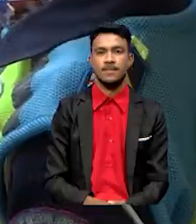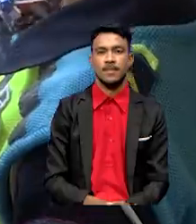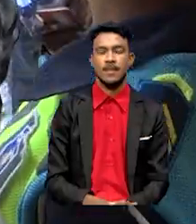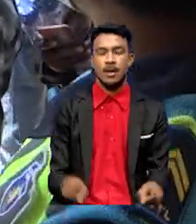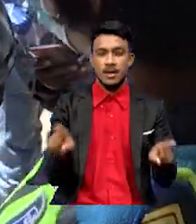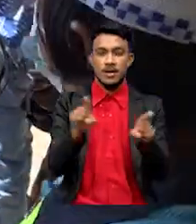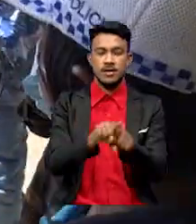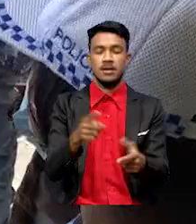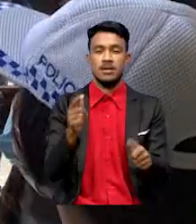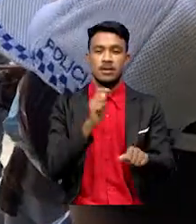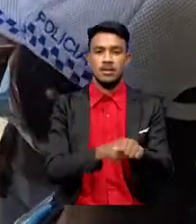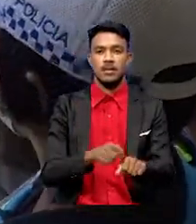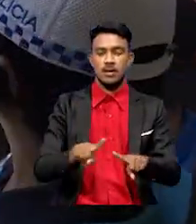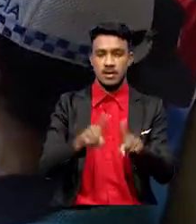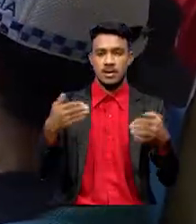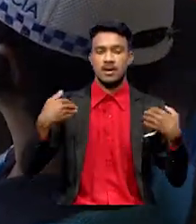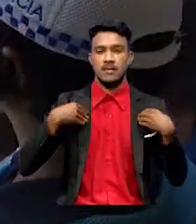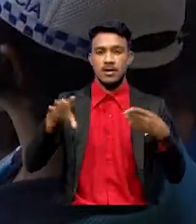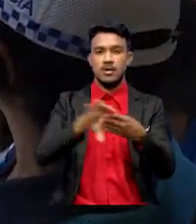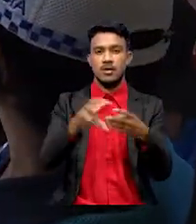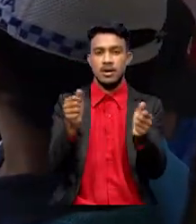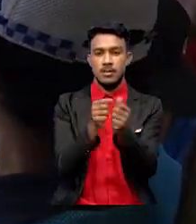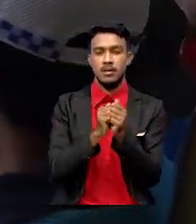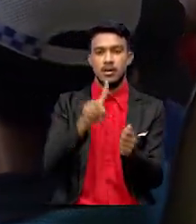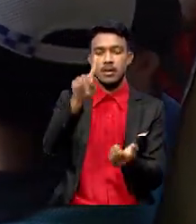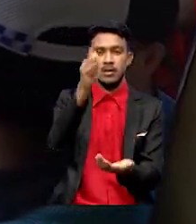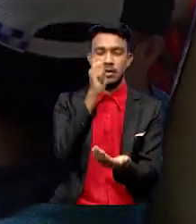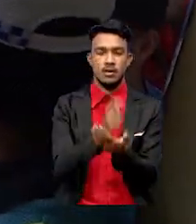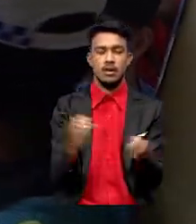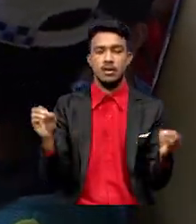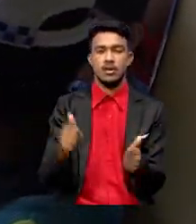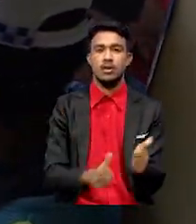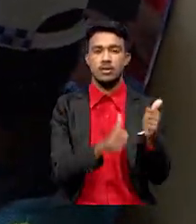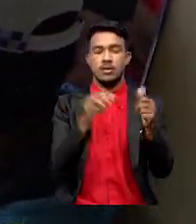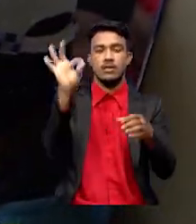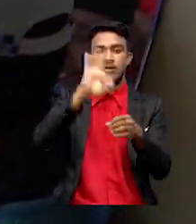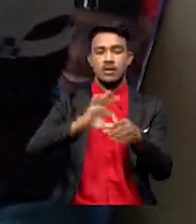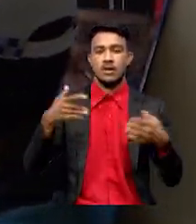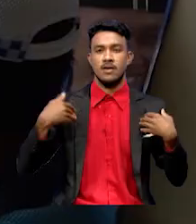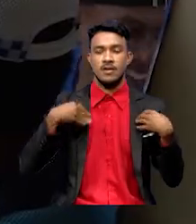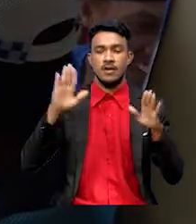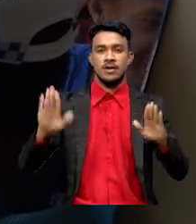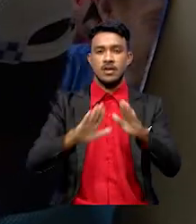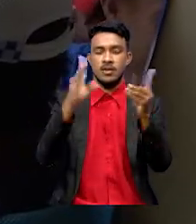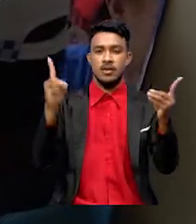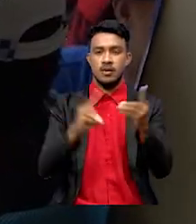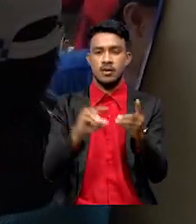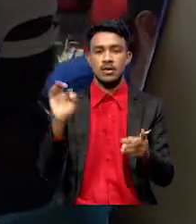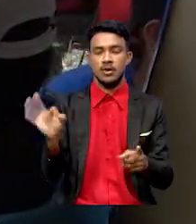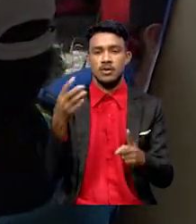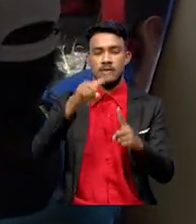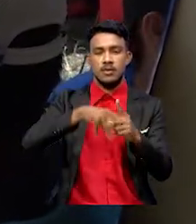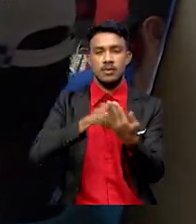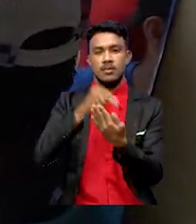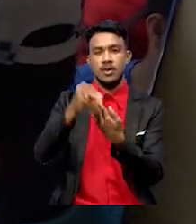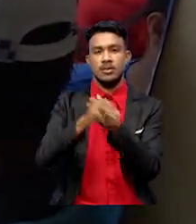Maski nune, ia leitore samutu kriung atus ida resing latuir votasaun, ia sabudu loron sanursin sia fulang marsu tinang